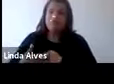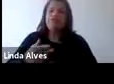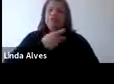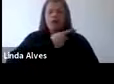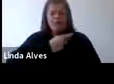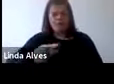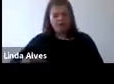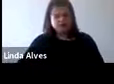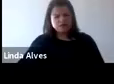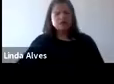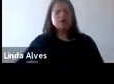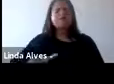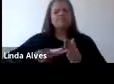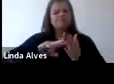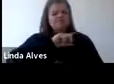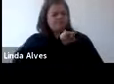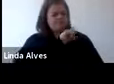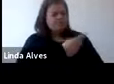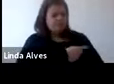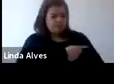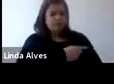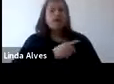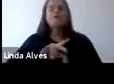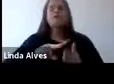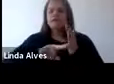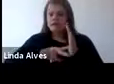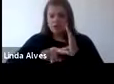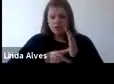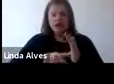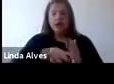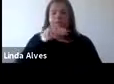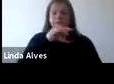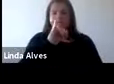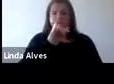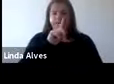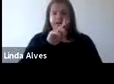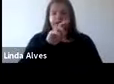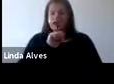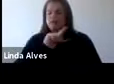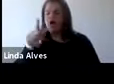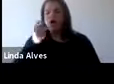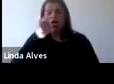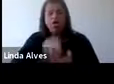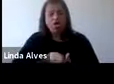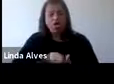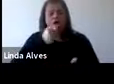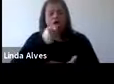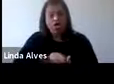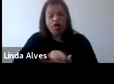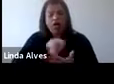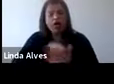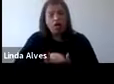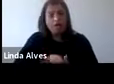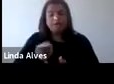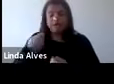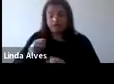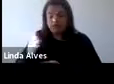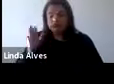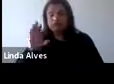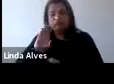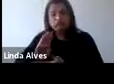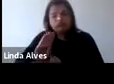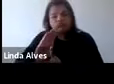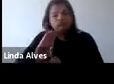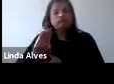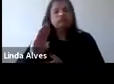da Força Sindical, Miguel Torres, tem verbalizado essa exigência. Há também as centrais, várias